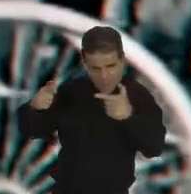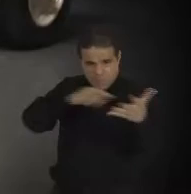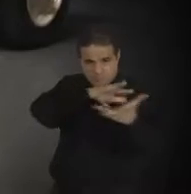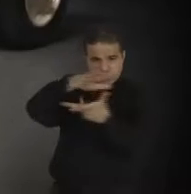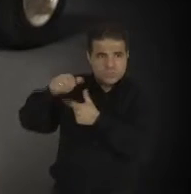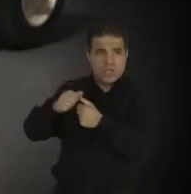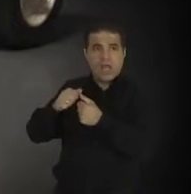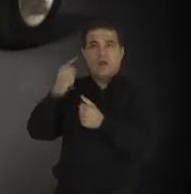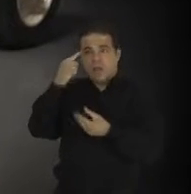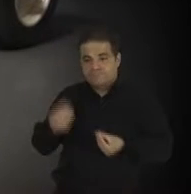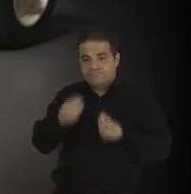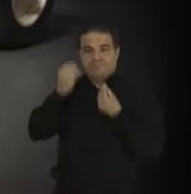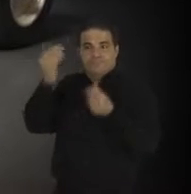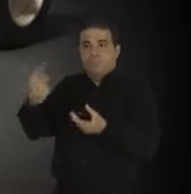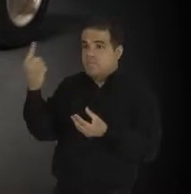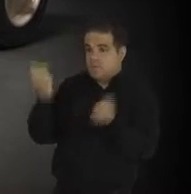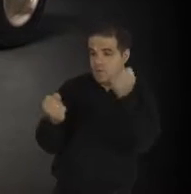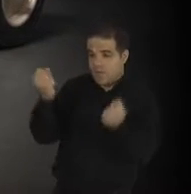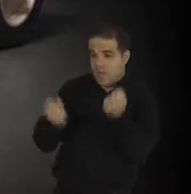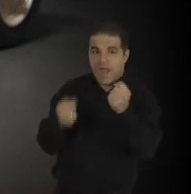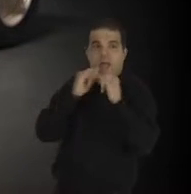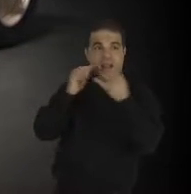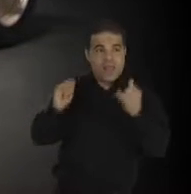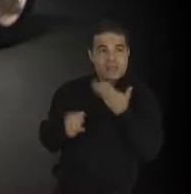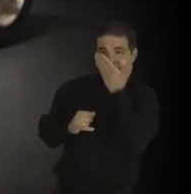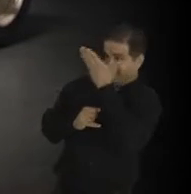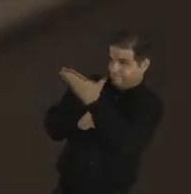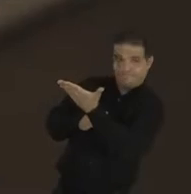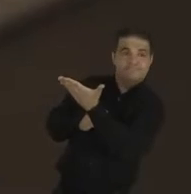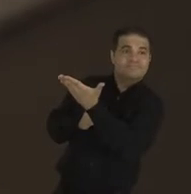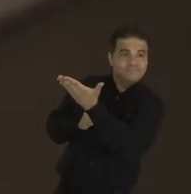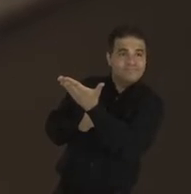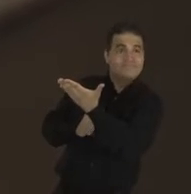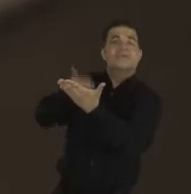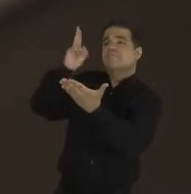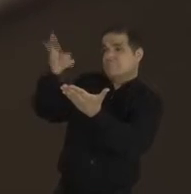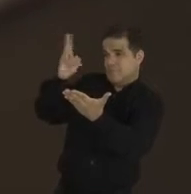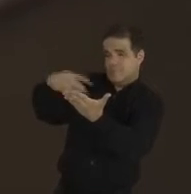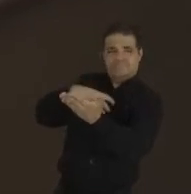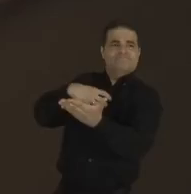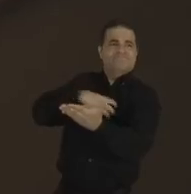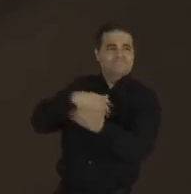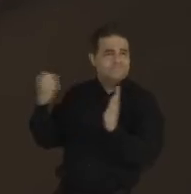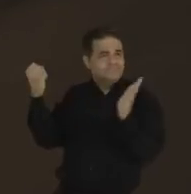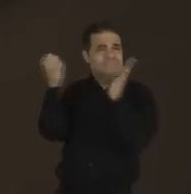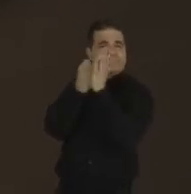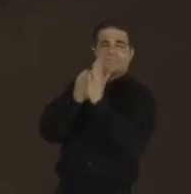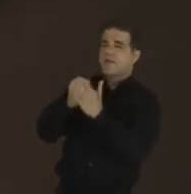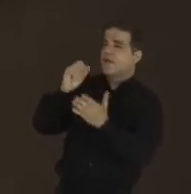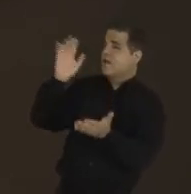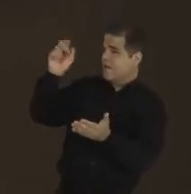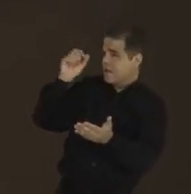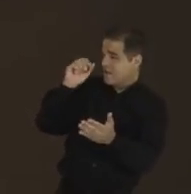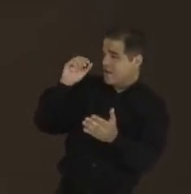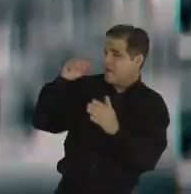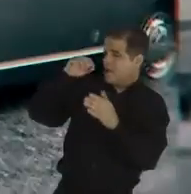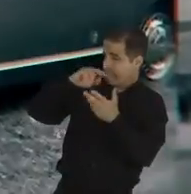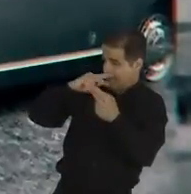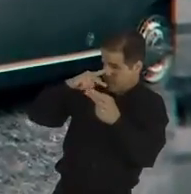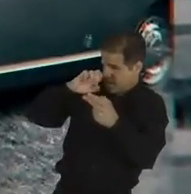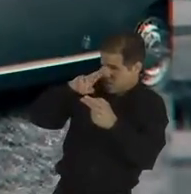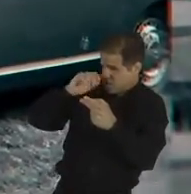ofereceu o nosso primeiro veículo elétrico o Peugeot vlv e obviamente mantendo esse espírito da marca esse DNA da marca Peugeot